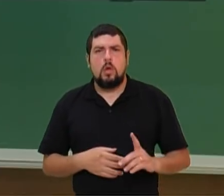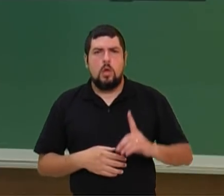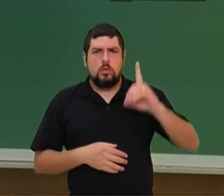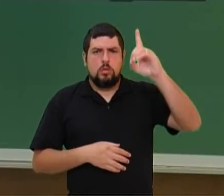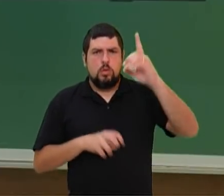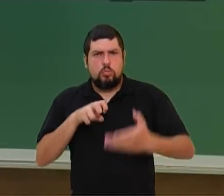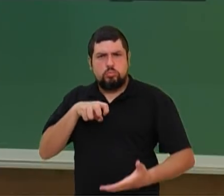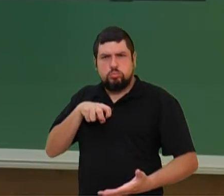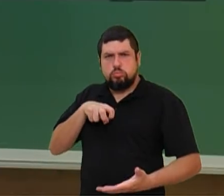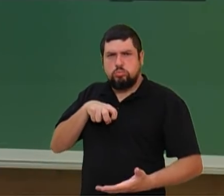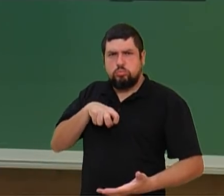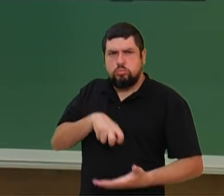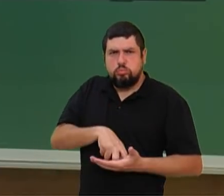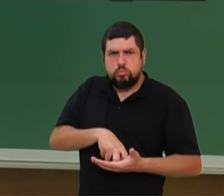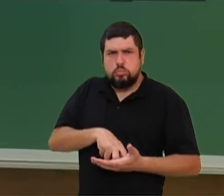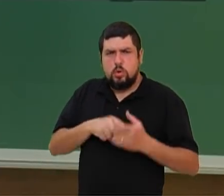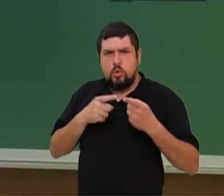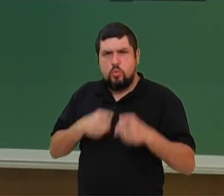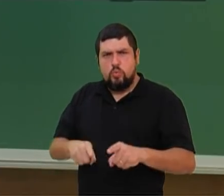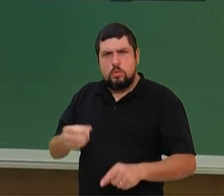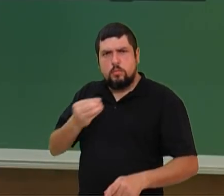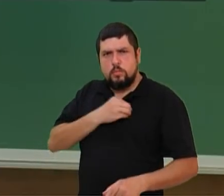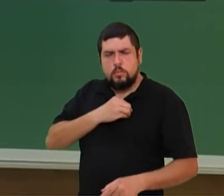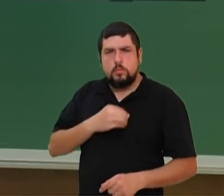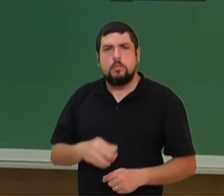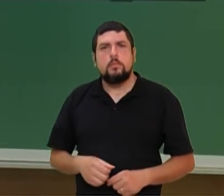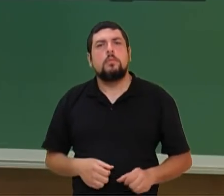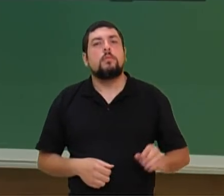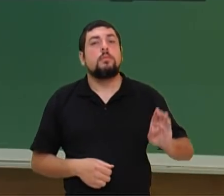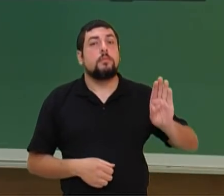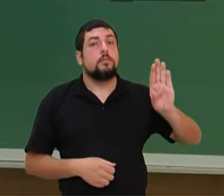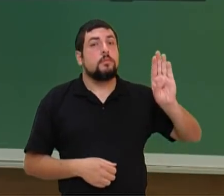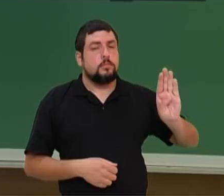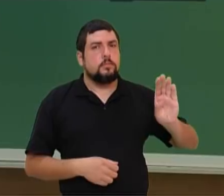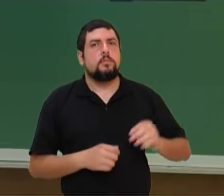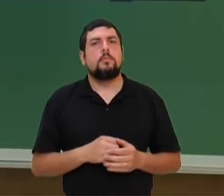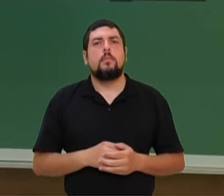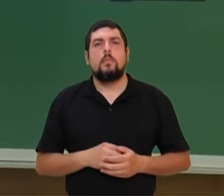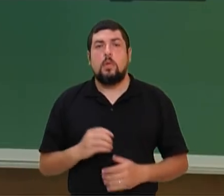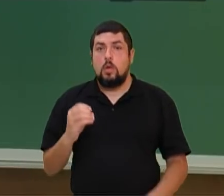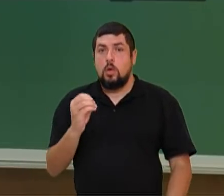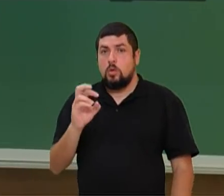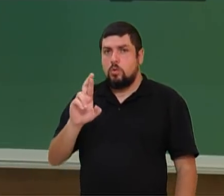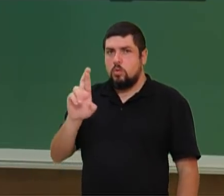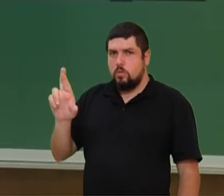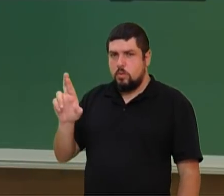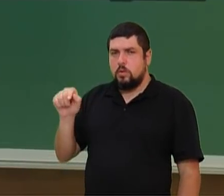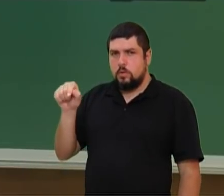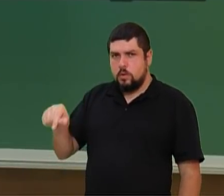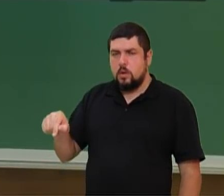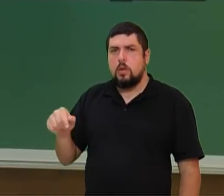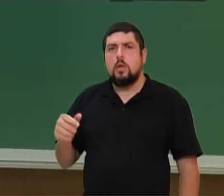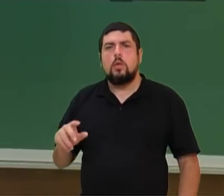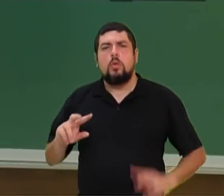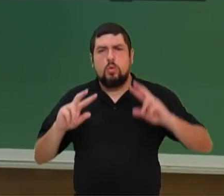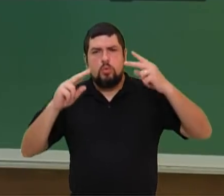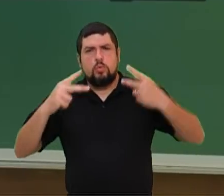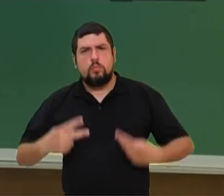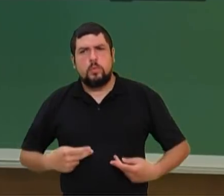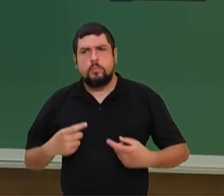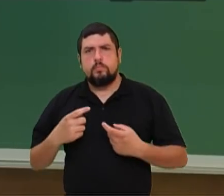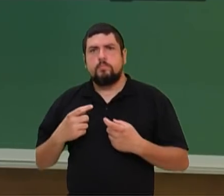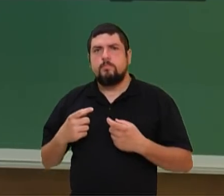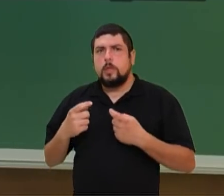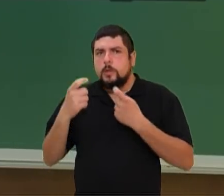homem diante do pecado cometido? Letra B, no Oriente, o homem se preocupa em agradar os